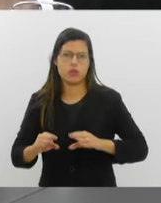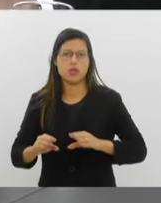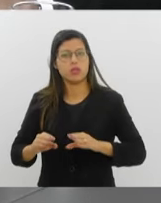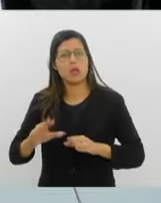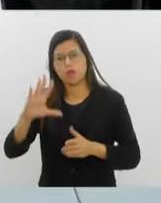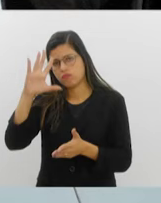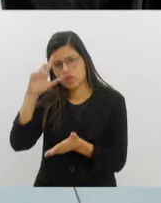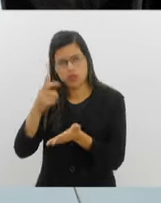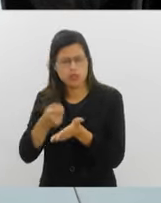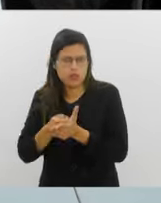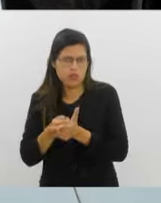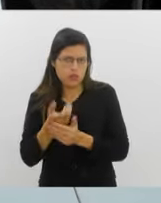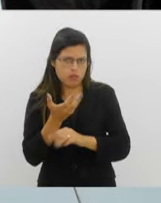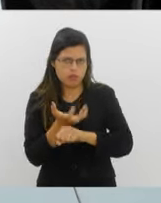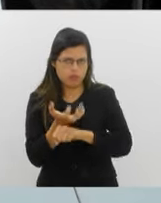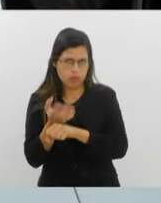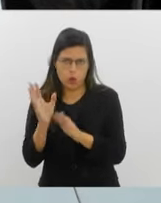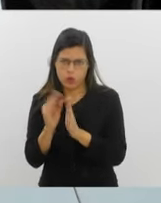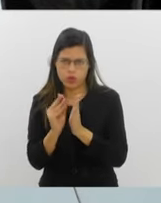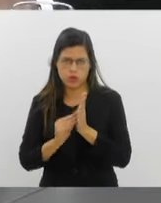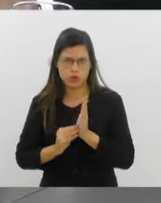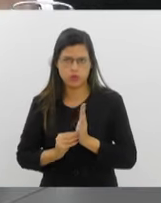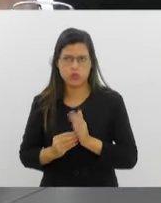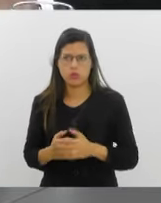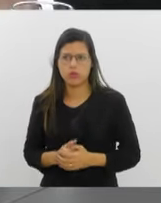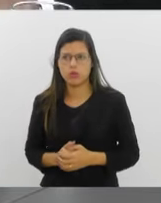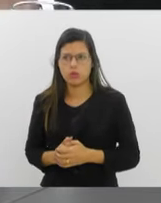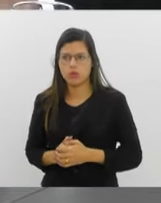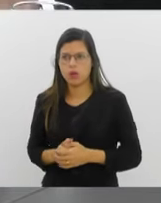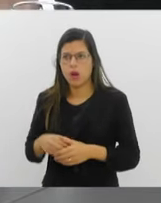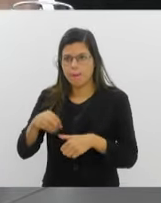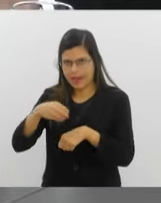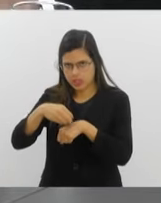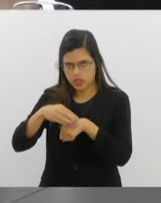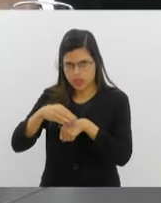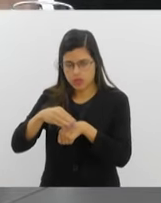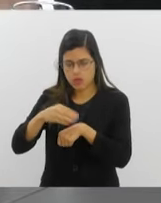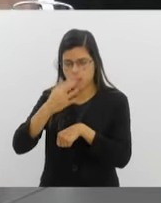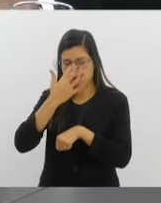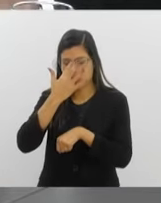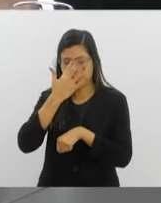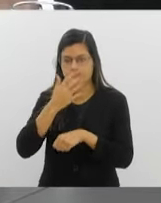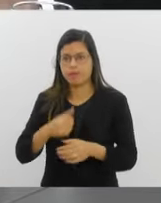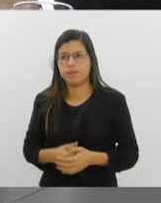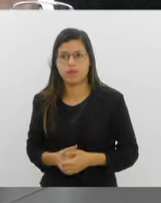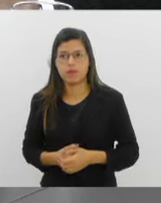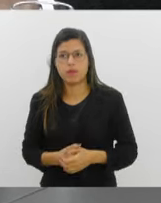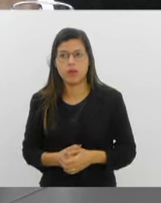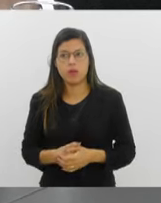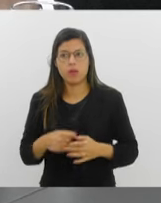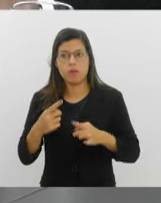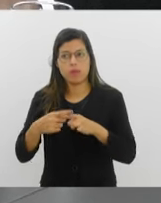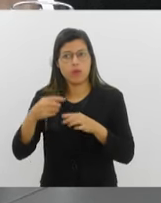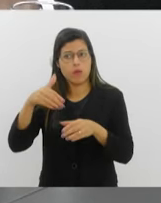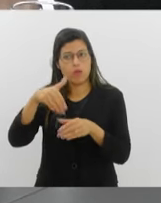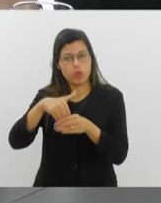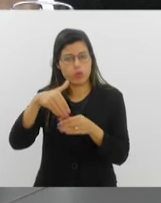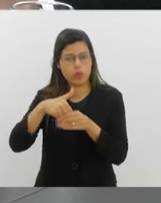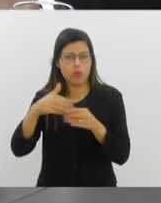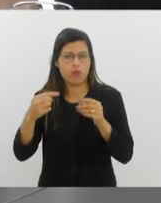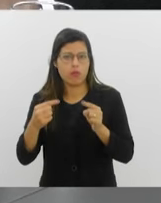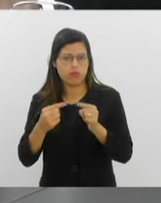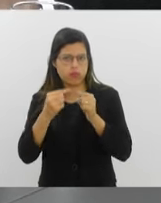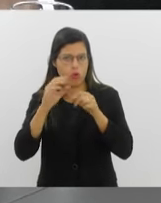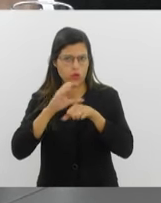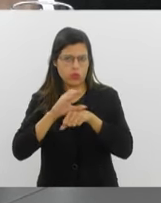Sim, querido, nós estamos encaminhando para ele deliberar. Para indicação, é isso? Uma indicação, não é isso. É que Vossa Excelência está dando voto pela constitucionalidade, que Vossa